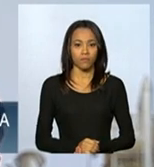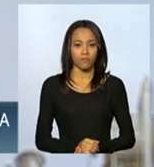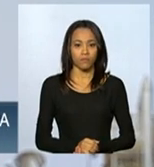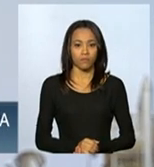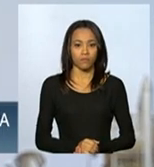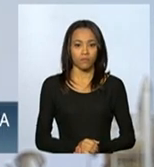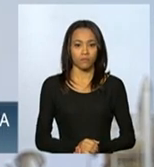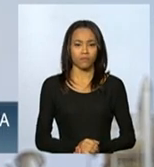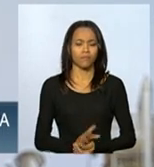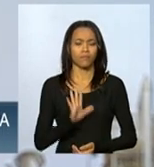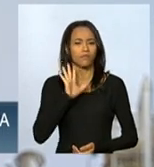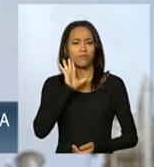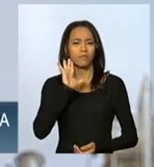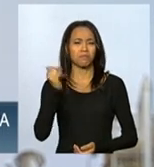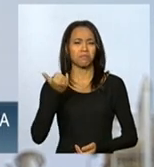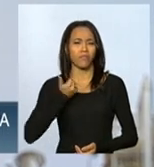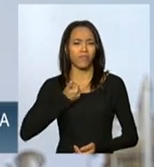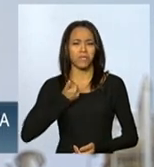Não estou